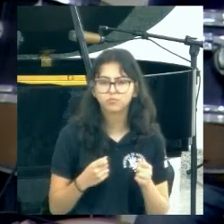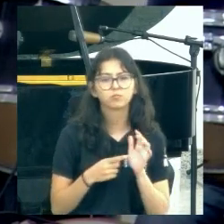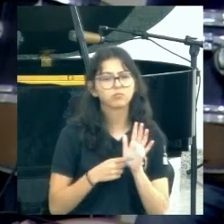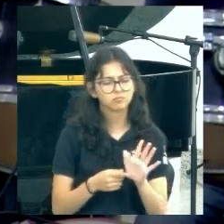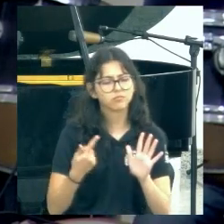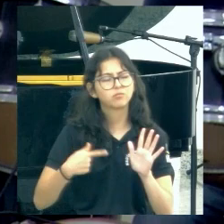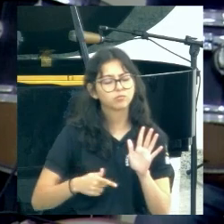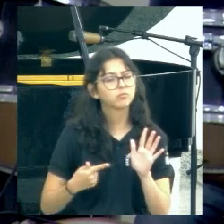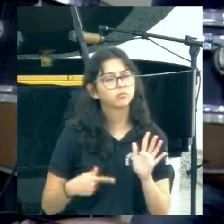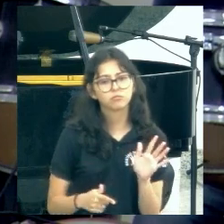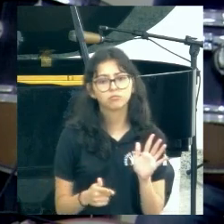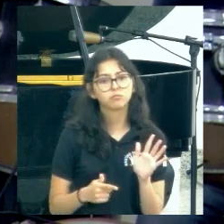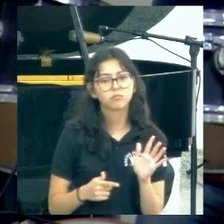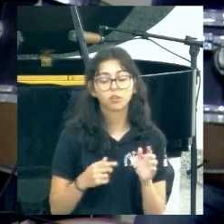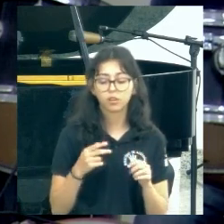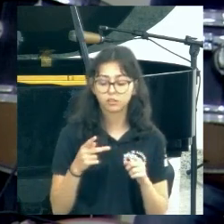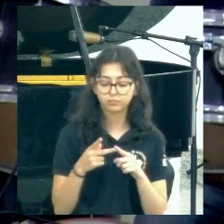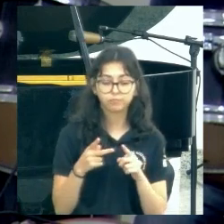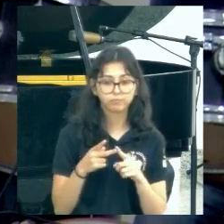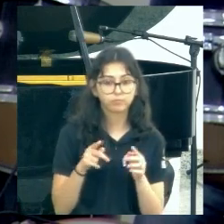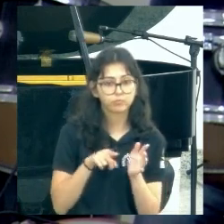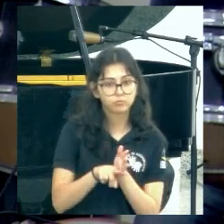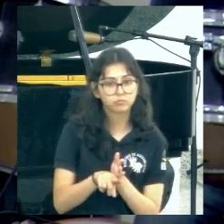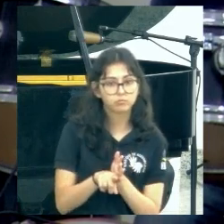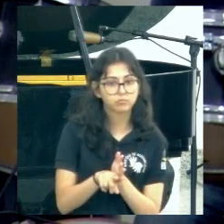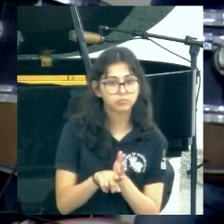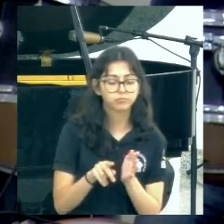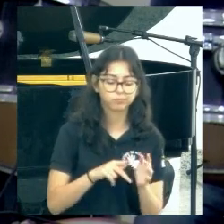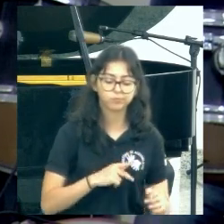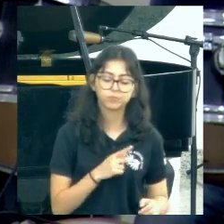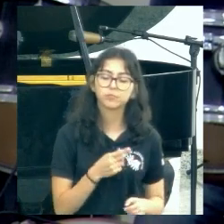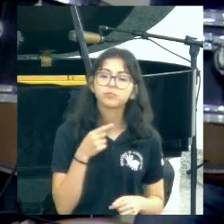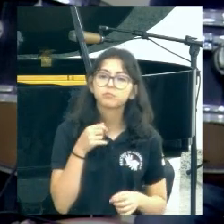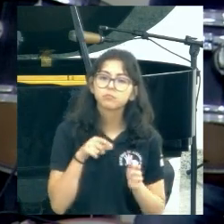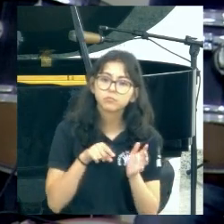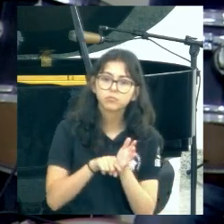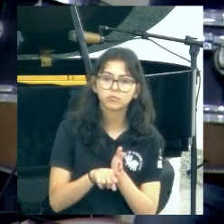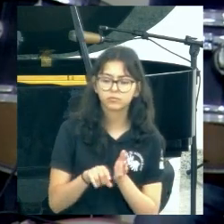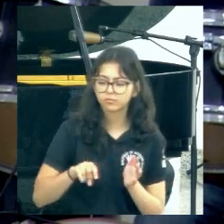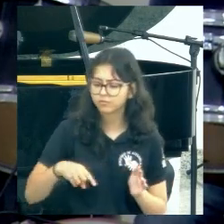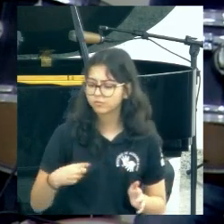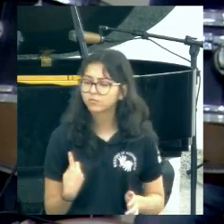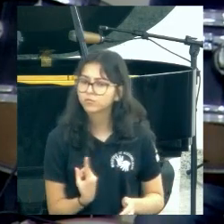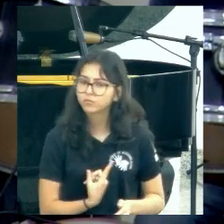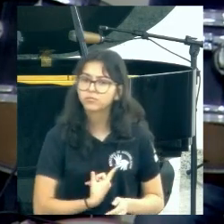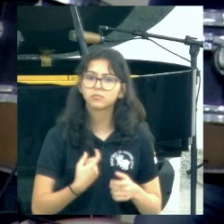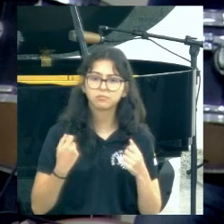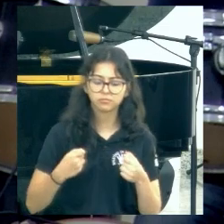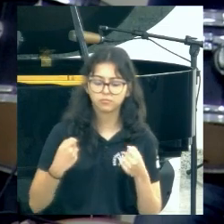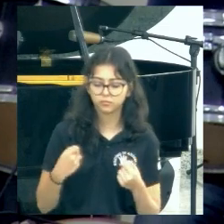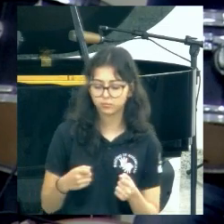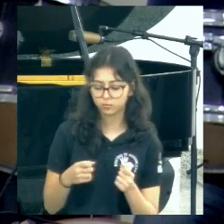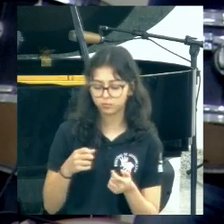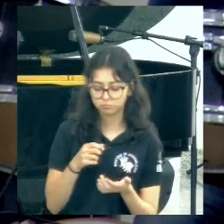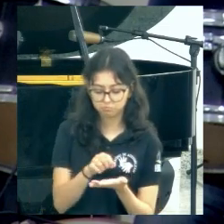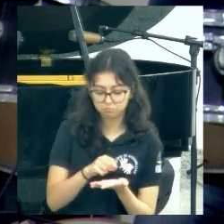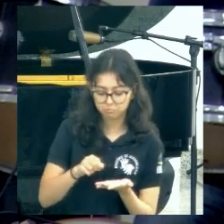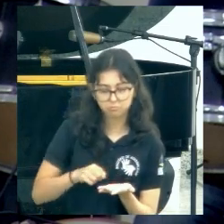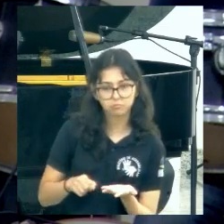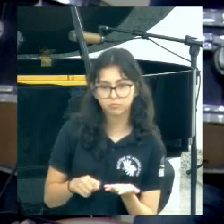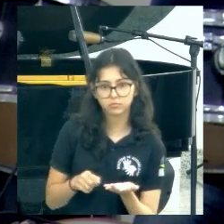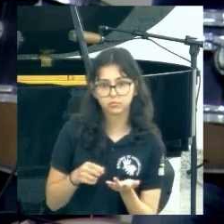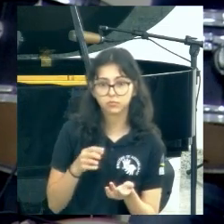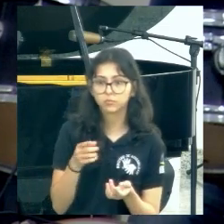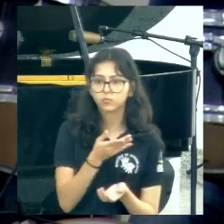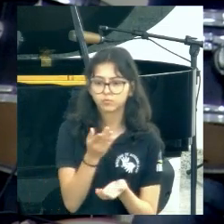uma segunda pergunta, ele diz, será que precisamos, como alguns, de cartas de recomendação para vocês, ou da parte de